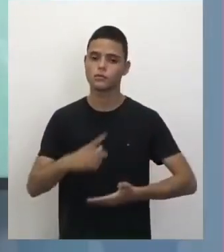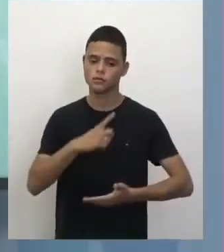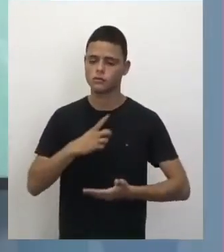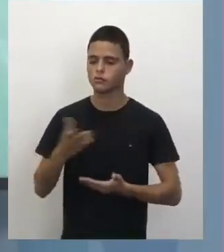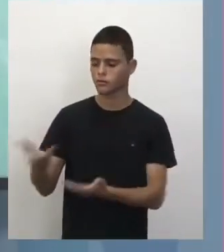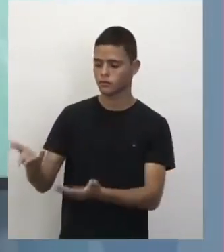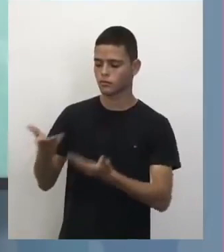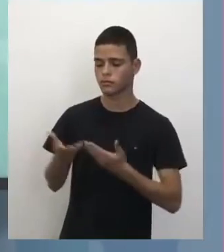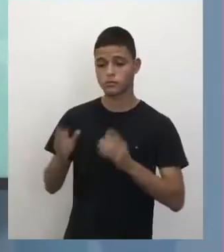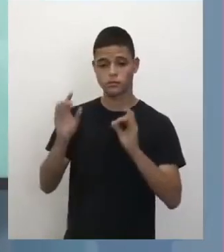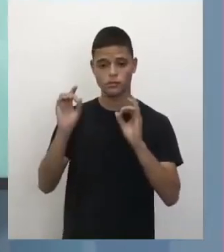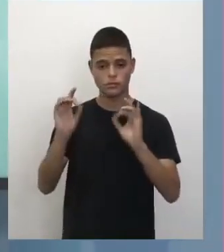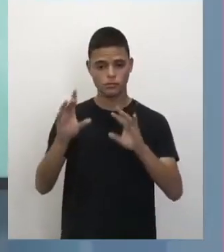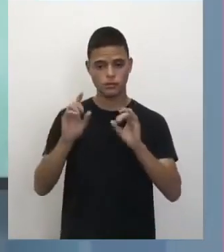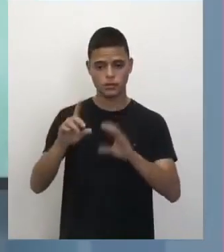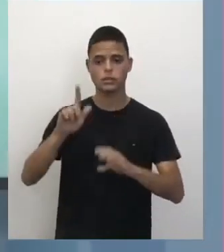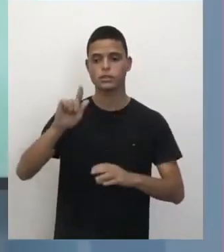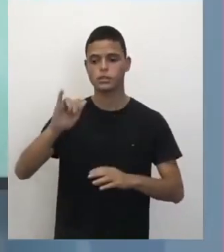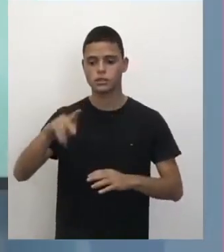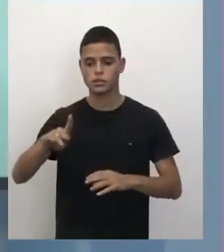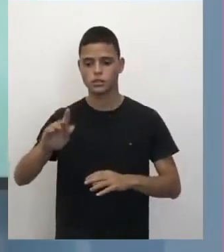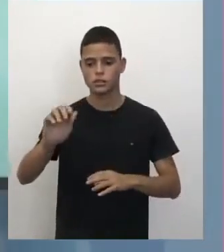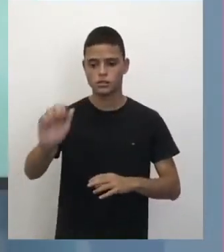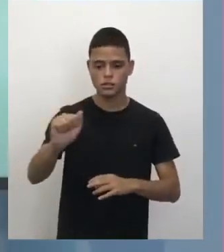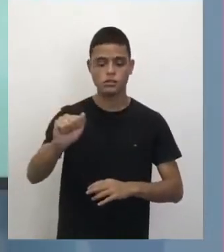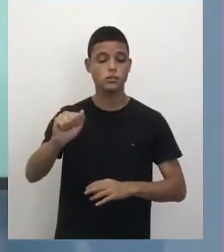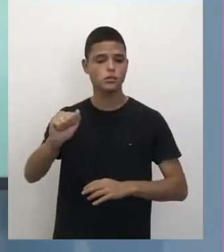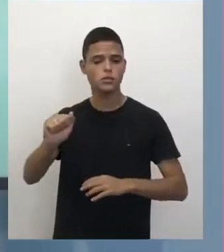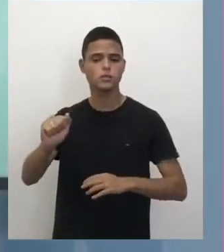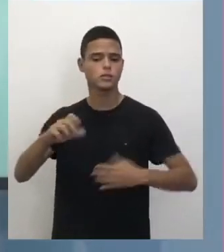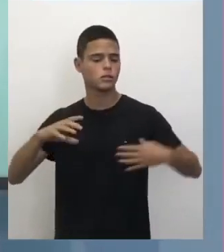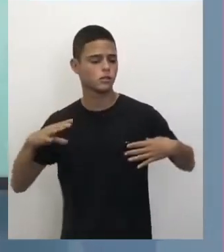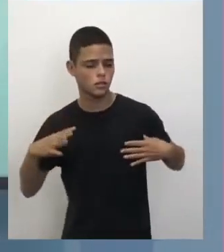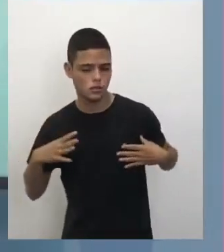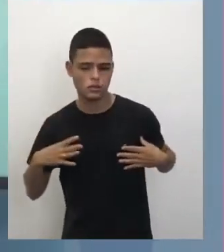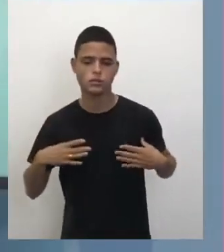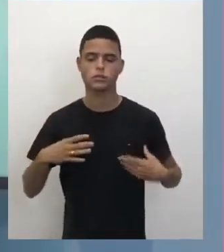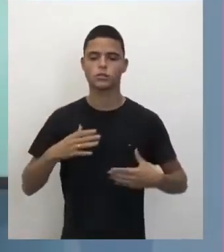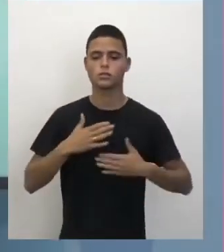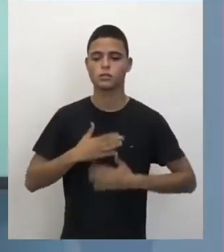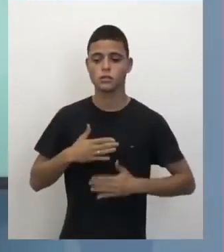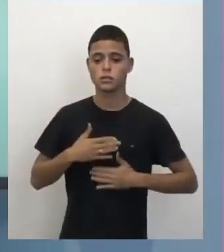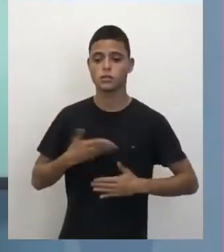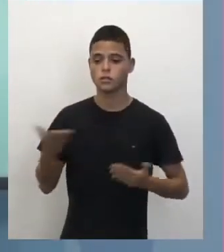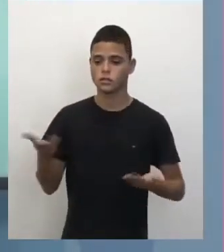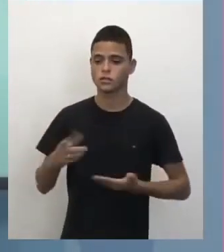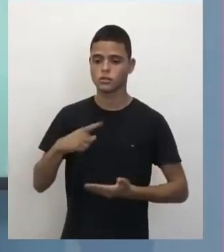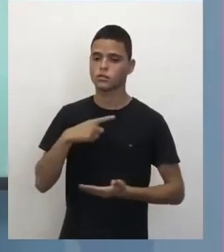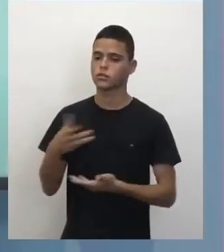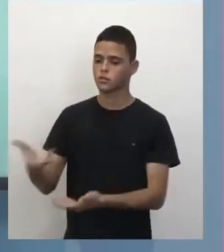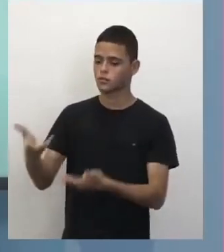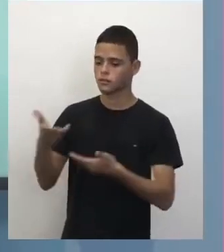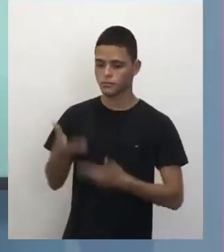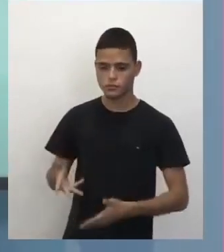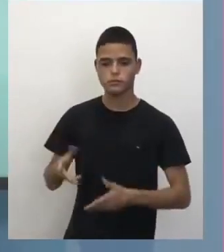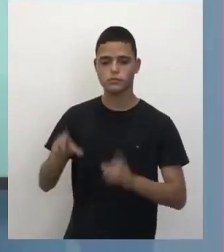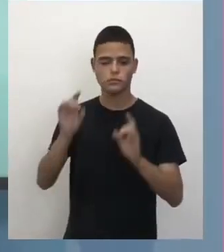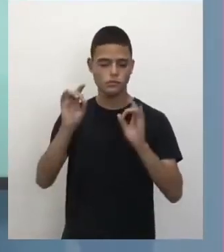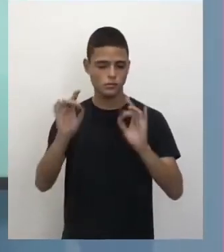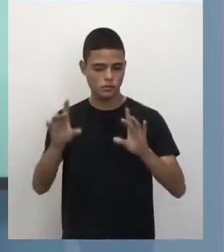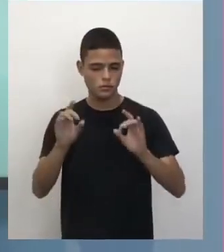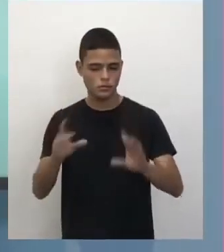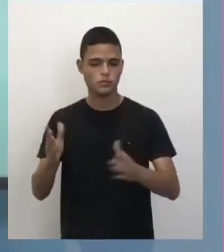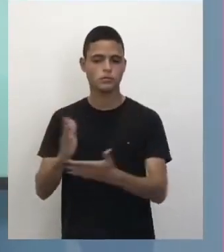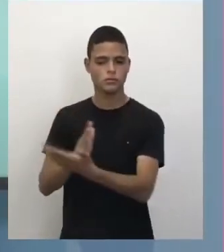convidado especial, né? O Gibas está lá de férias, curtindo férias, aí tem um convidado especial que vai ajudar a gente aqui a discutir os